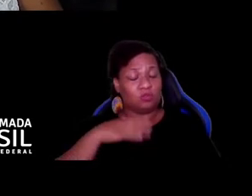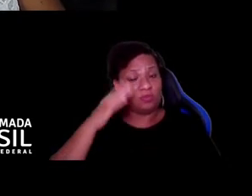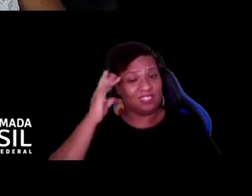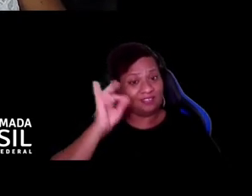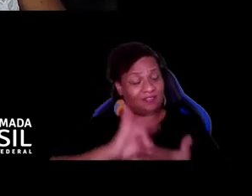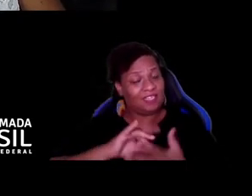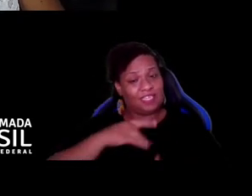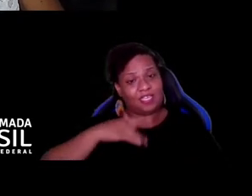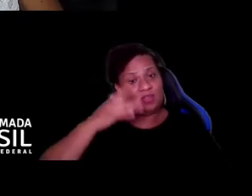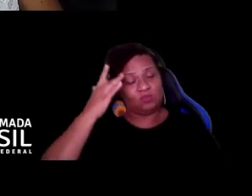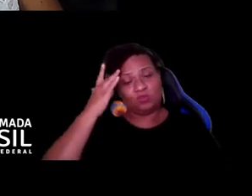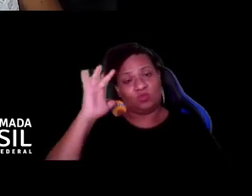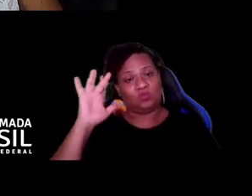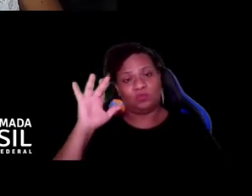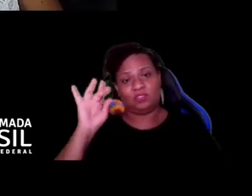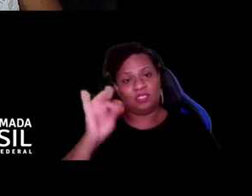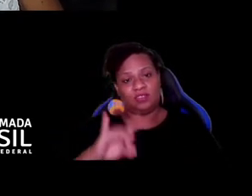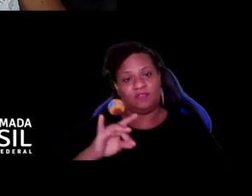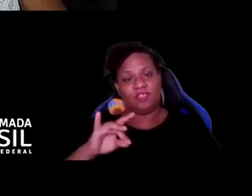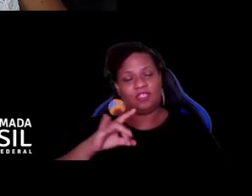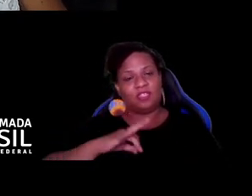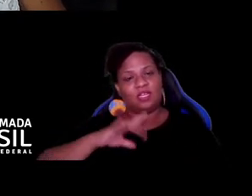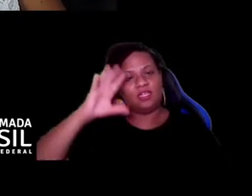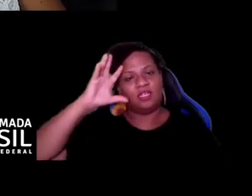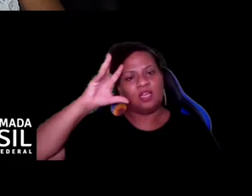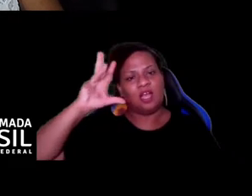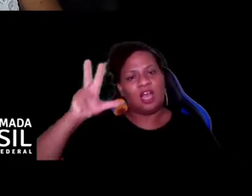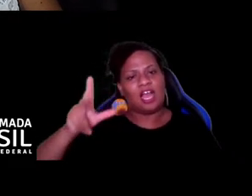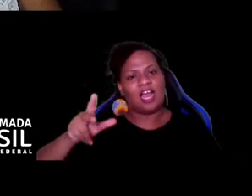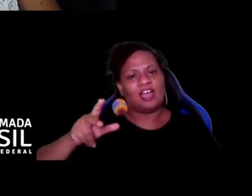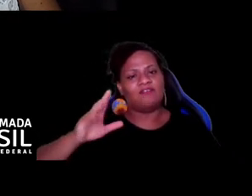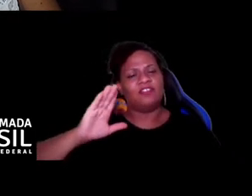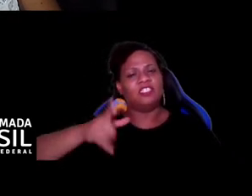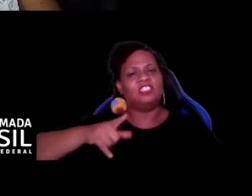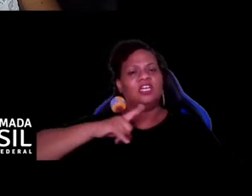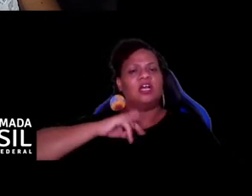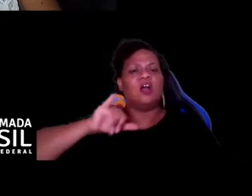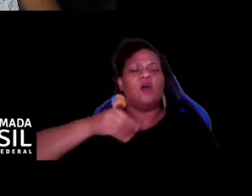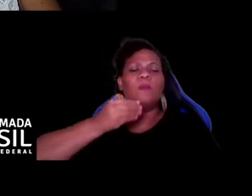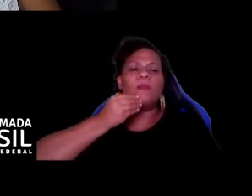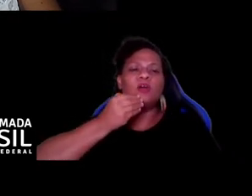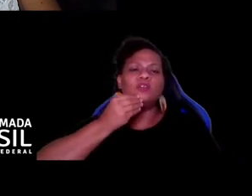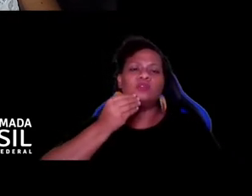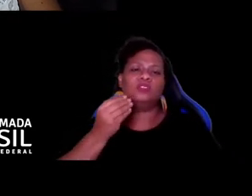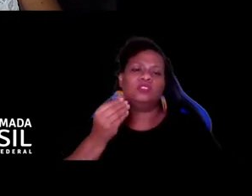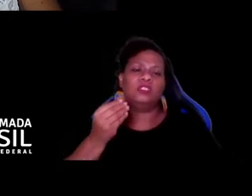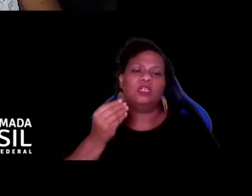né, como os africanos que eu já tive a oportunidade de ter contato com eles tocando,